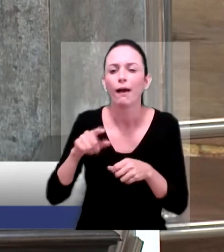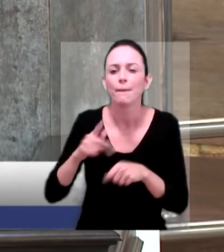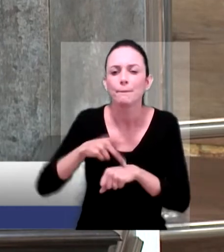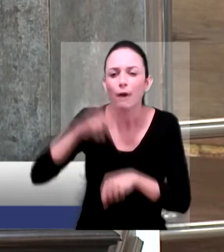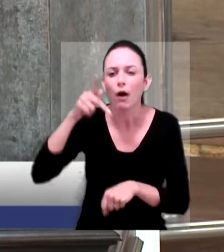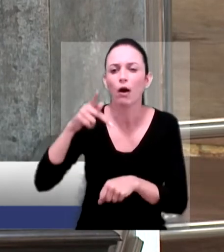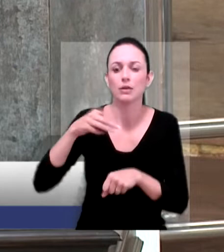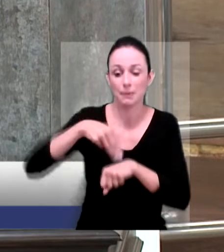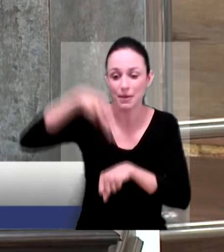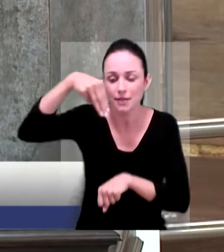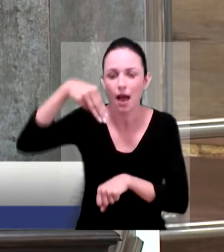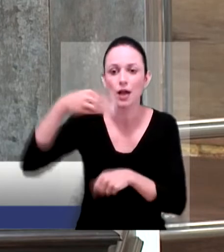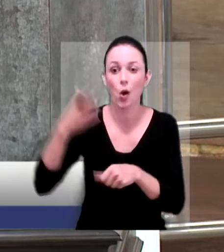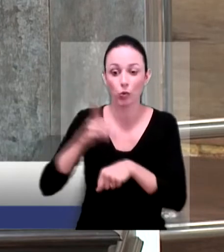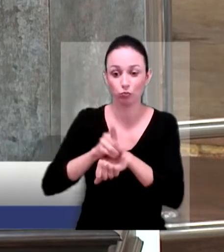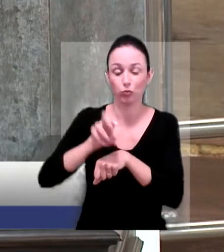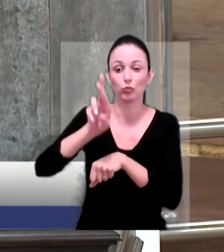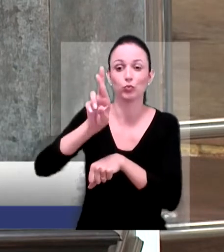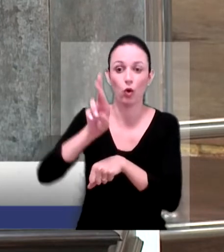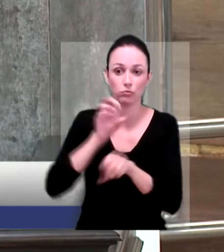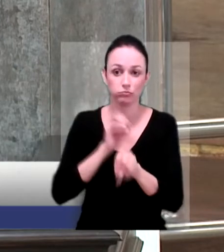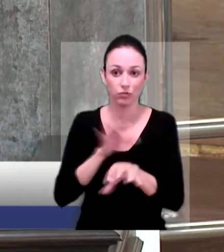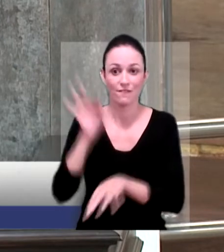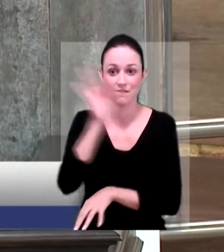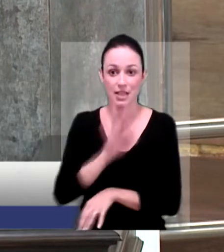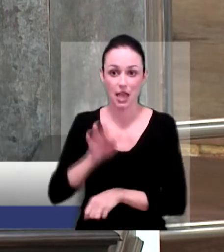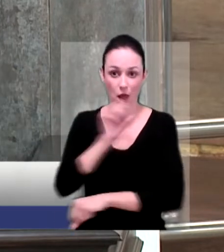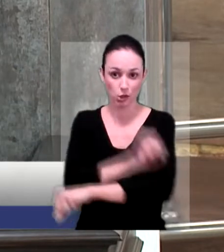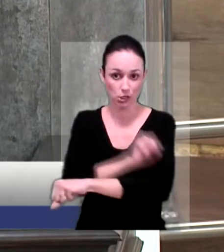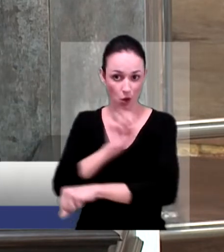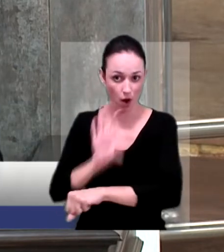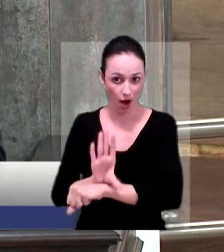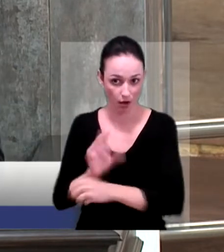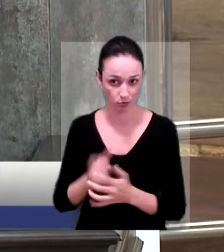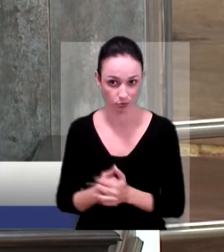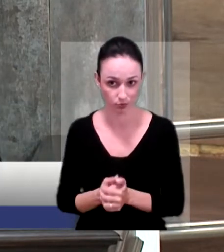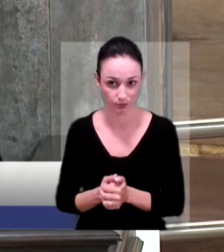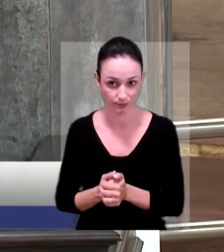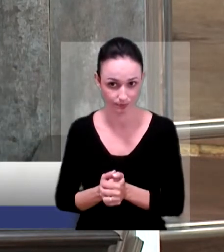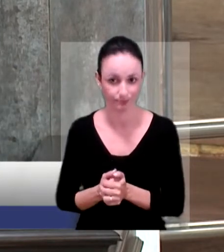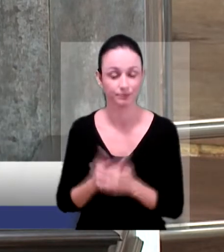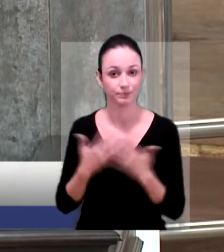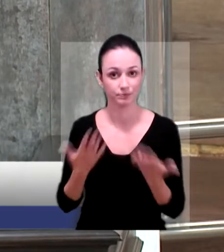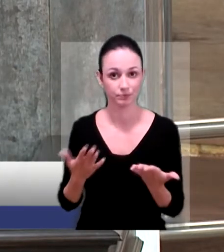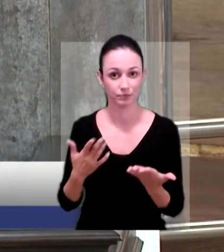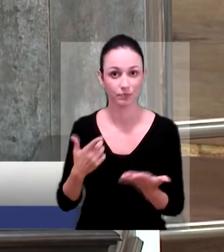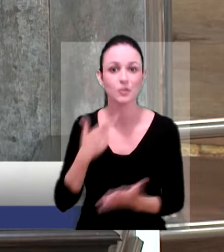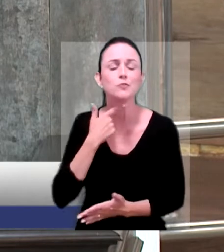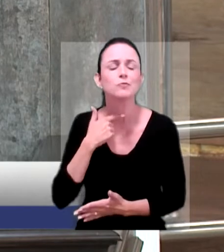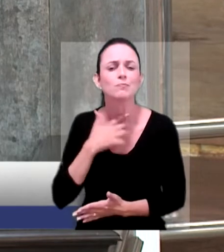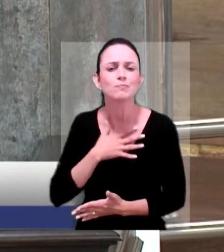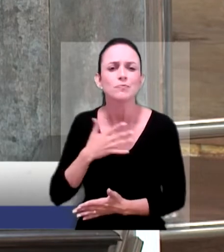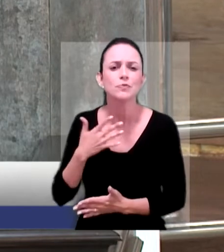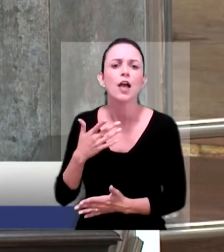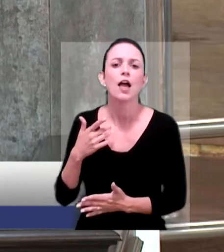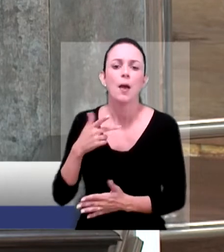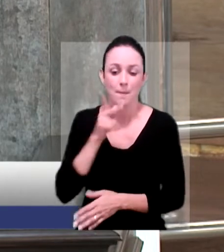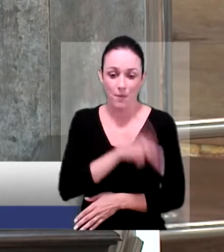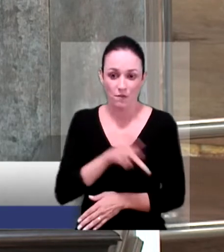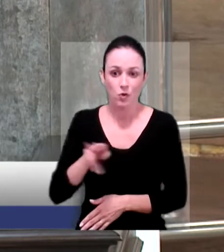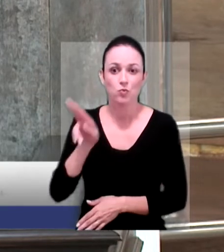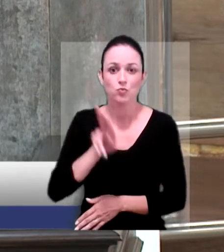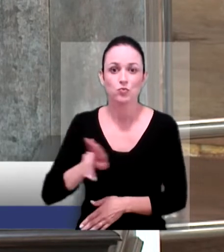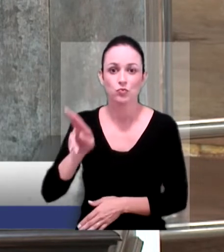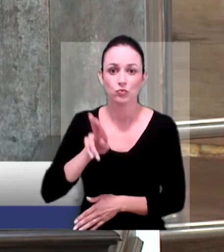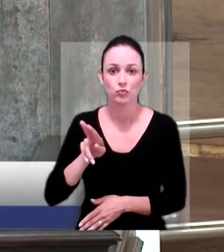em Educação pela Universidade Federal de São Carlos. E esse desejo de ser professor universitário passa necessariamente pela experiência que eu